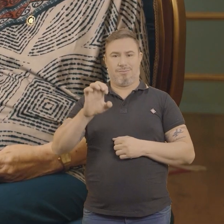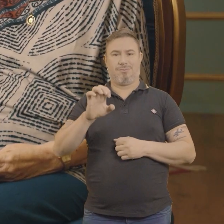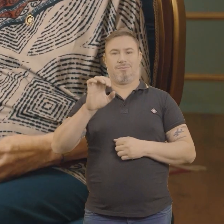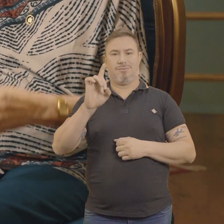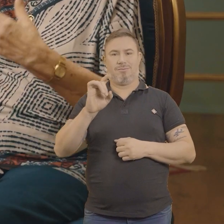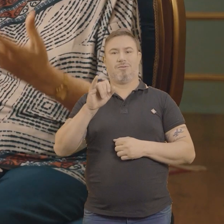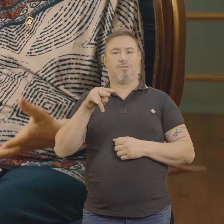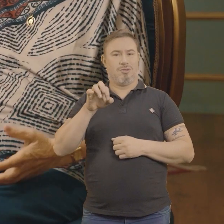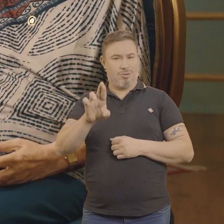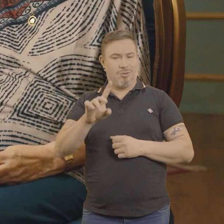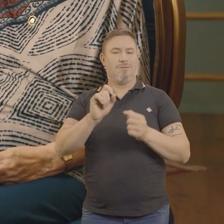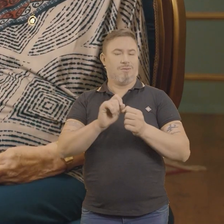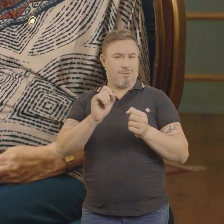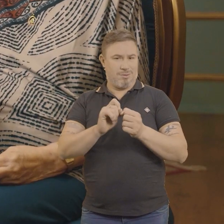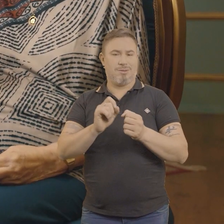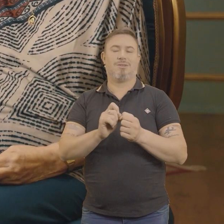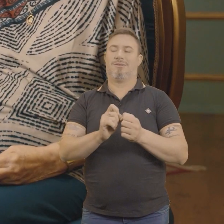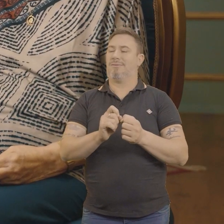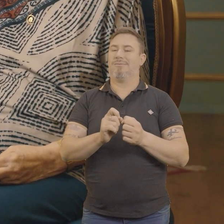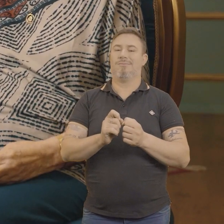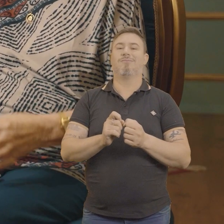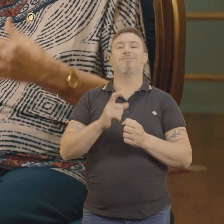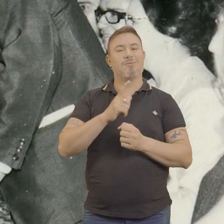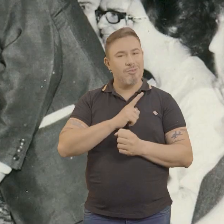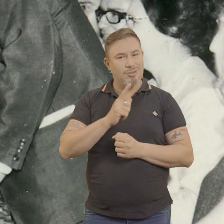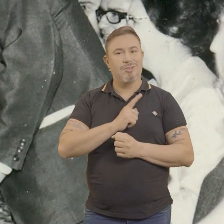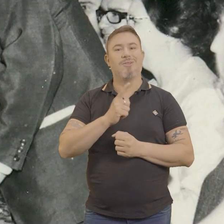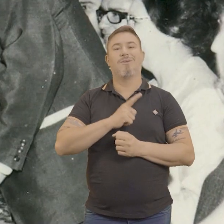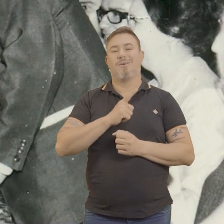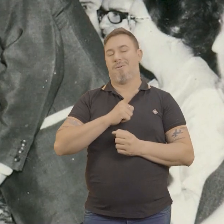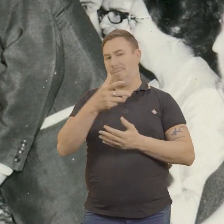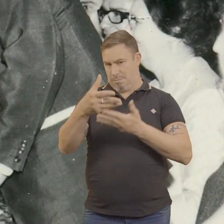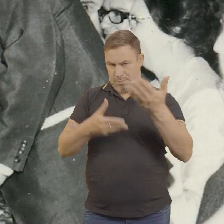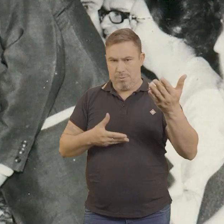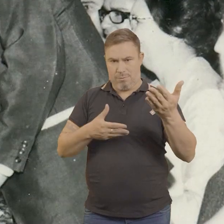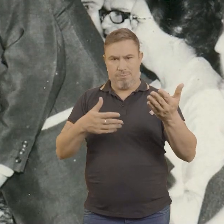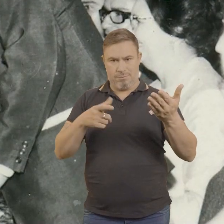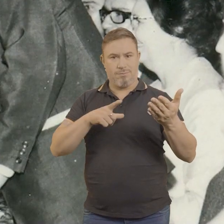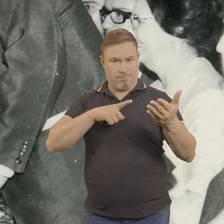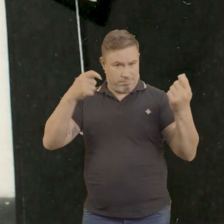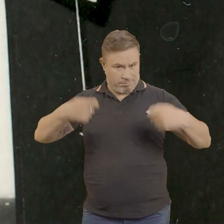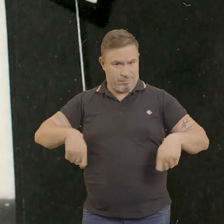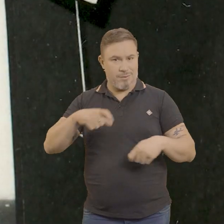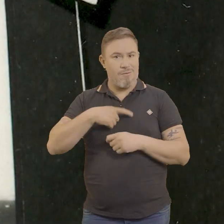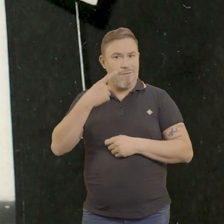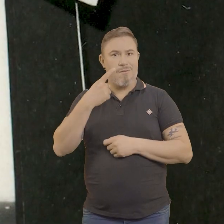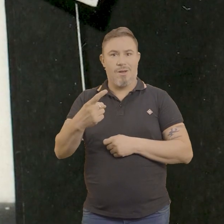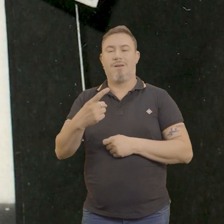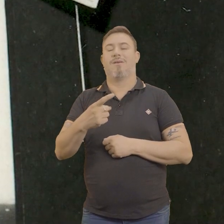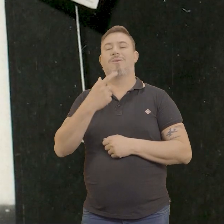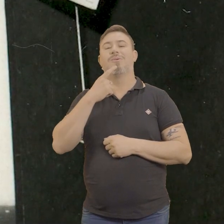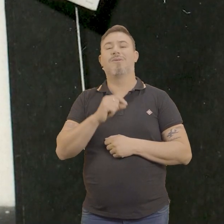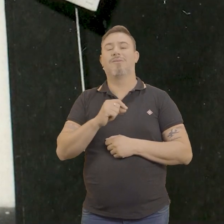piano, promovia, assim, a gente tinha as provas, né? Porque nós tínhamos que prestar conta